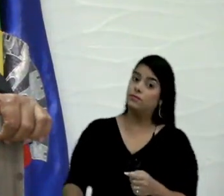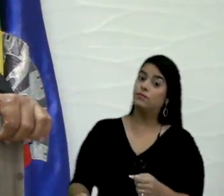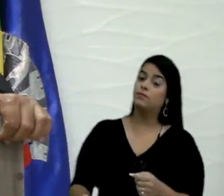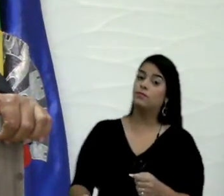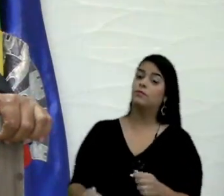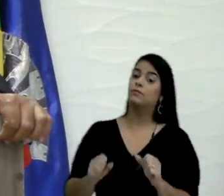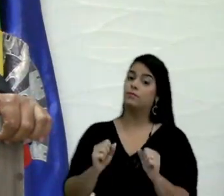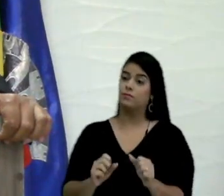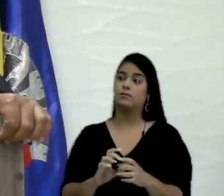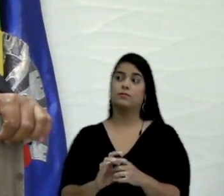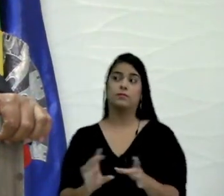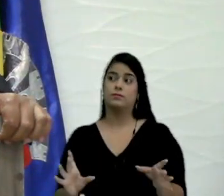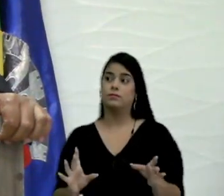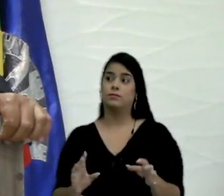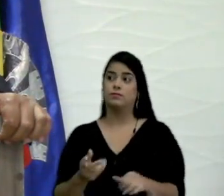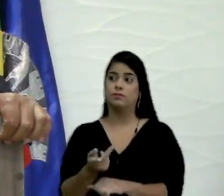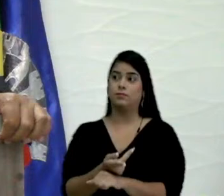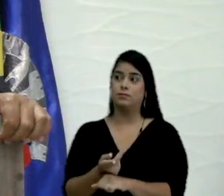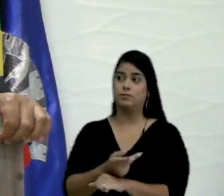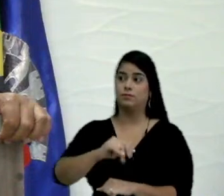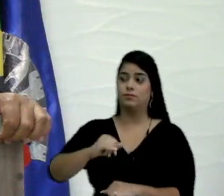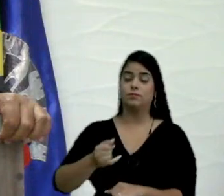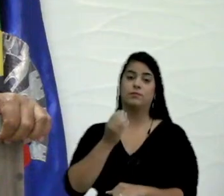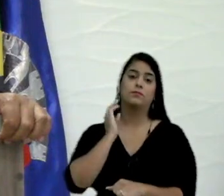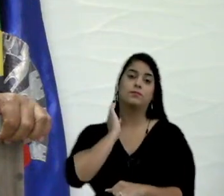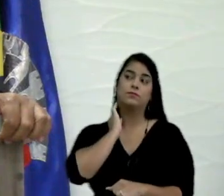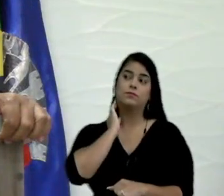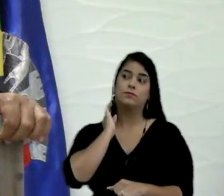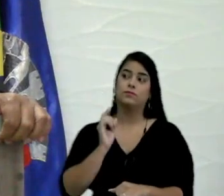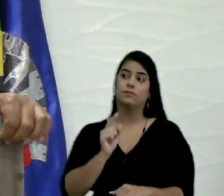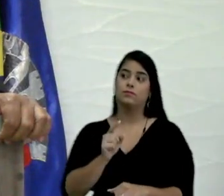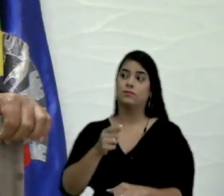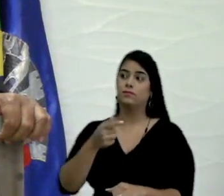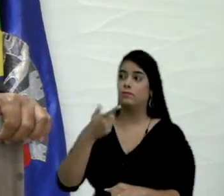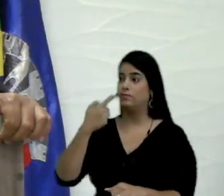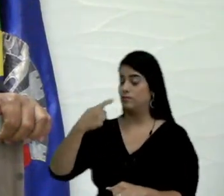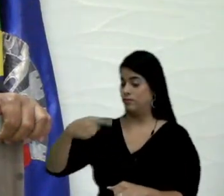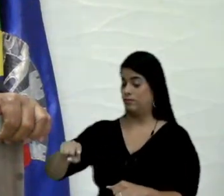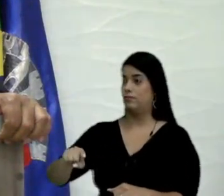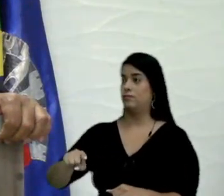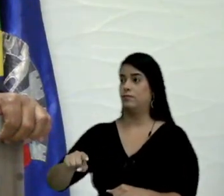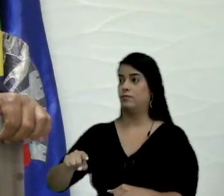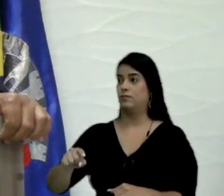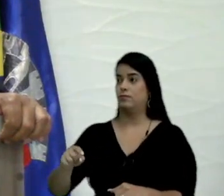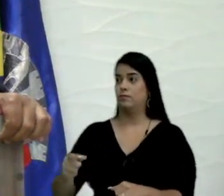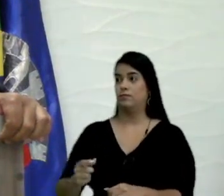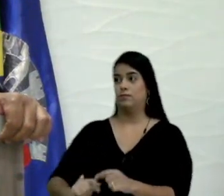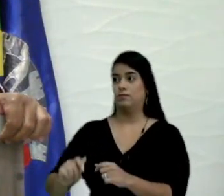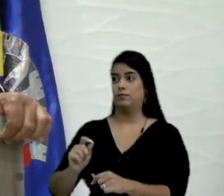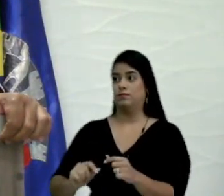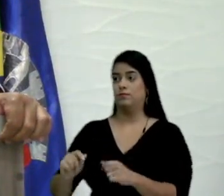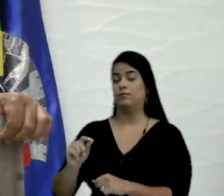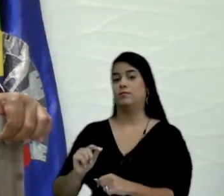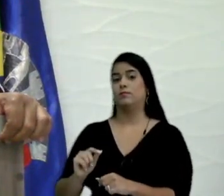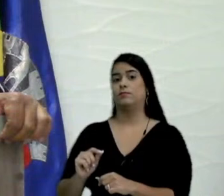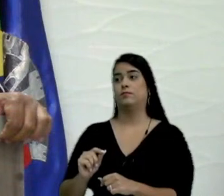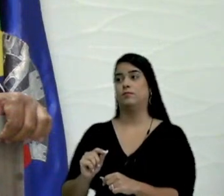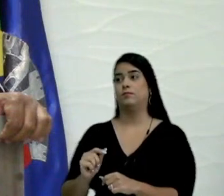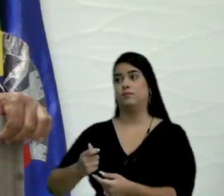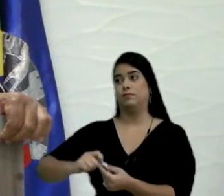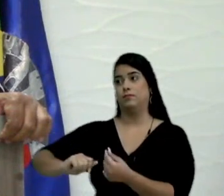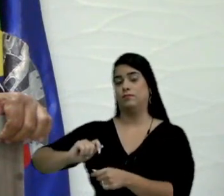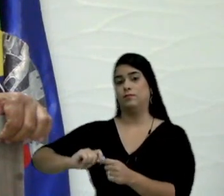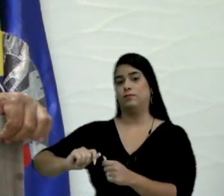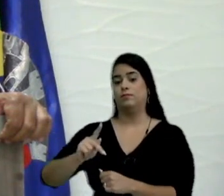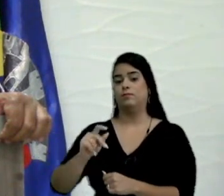procurado João mediro aí né João mediro nós Você mandou até uma ver parlamentar para isso que não podia nós não pode mexer aquele